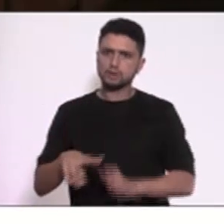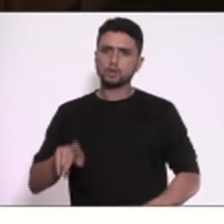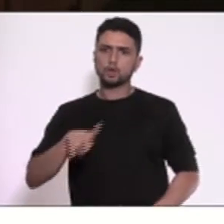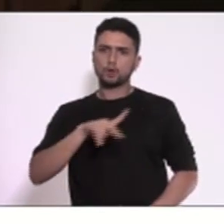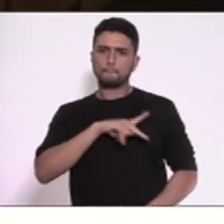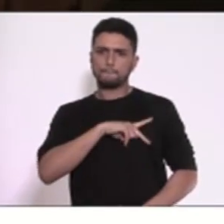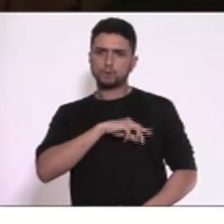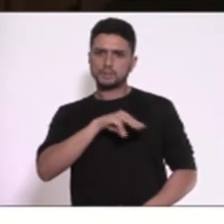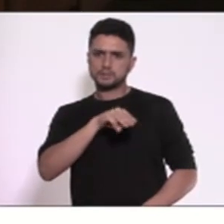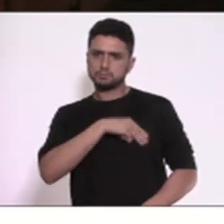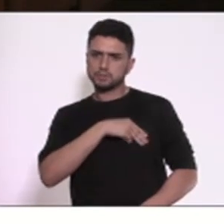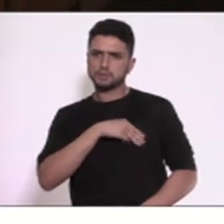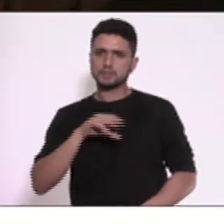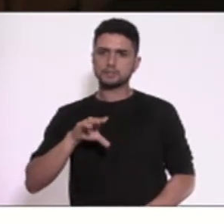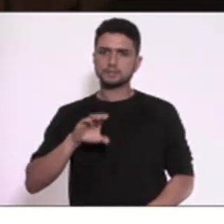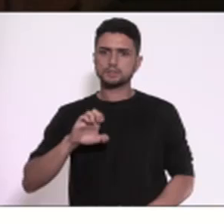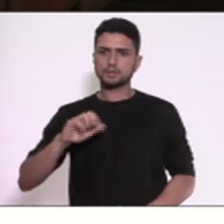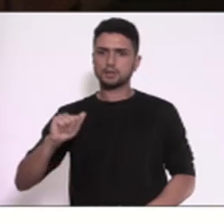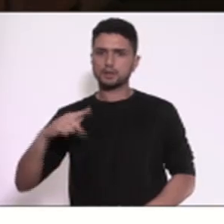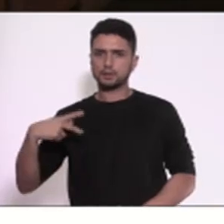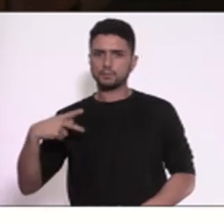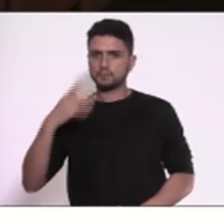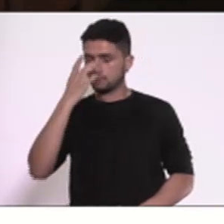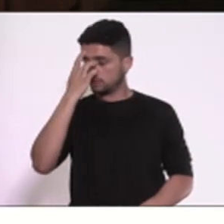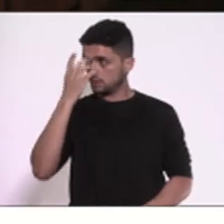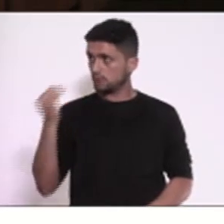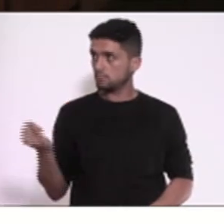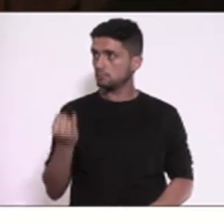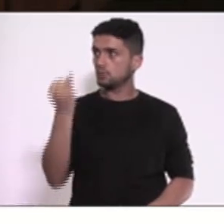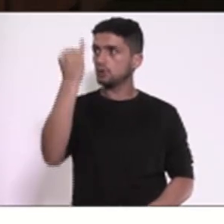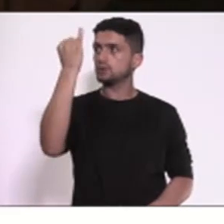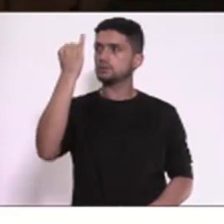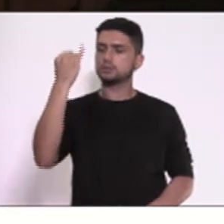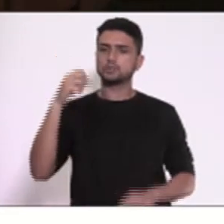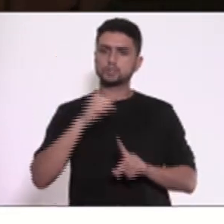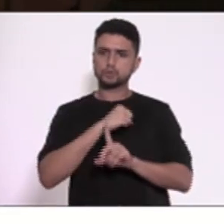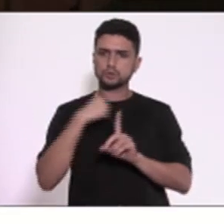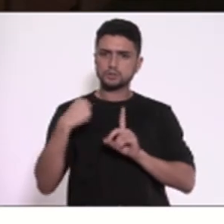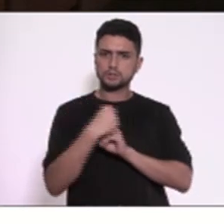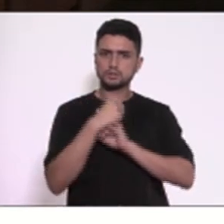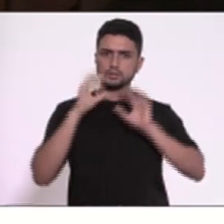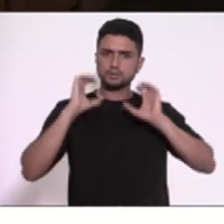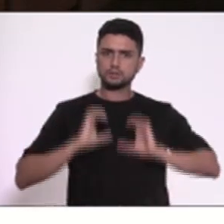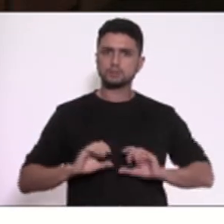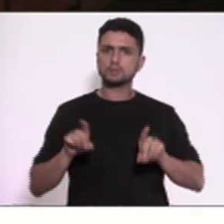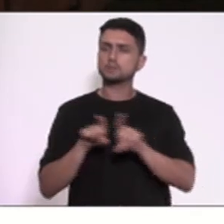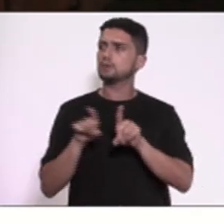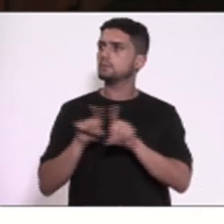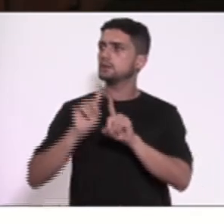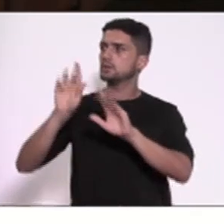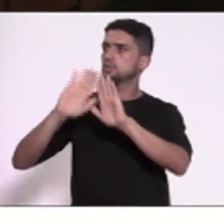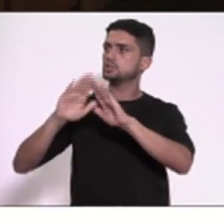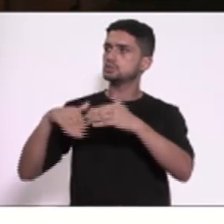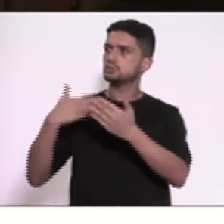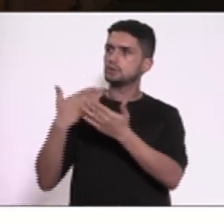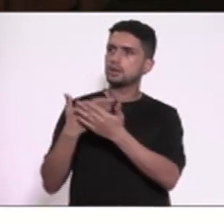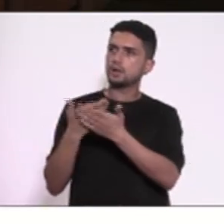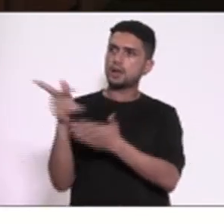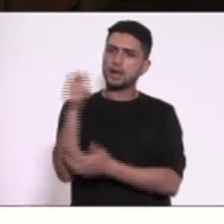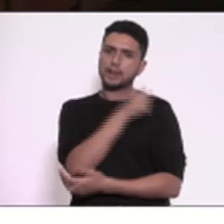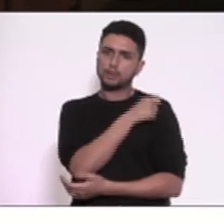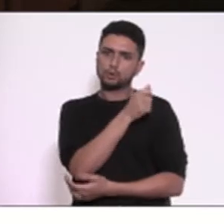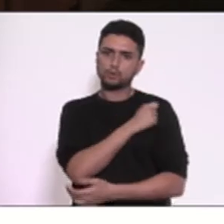CEAP. É importante a sociedade civil estar aqui, mas uma saudação especial aos estudantes do PH, junto com o